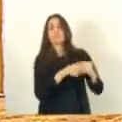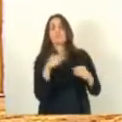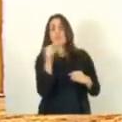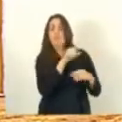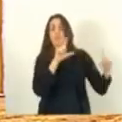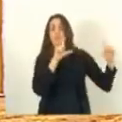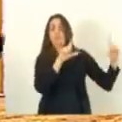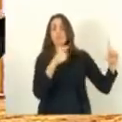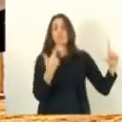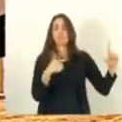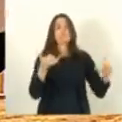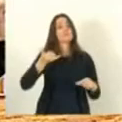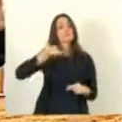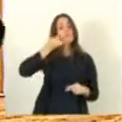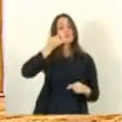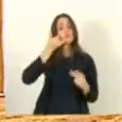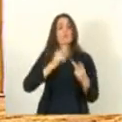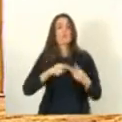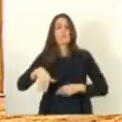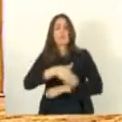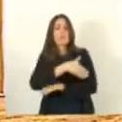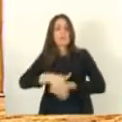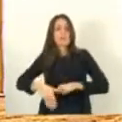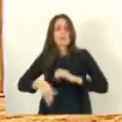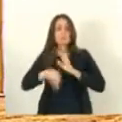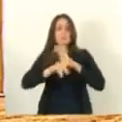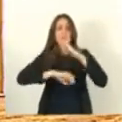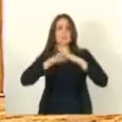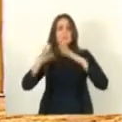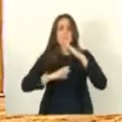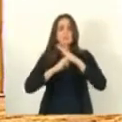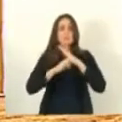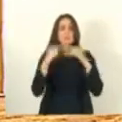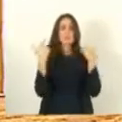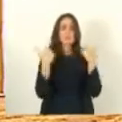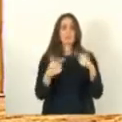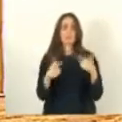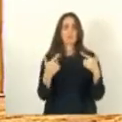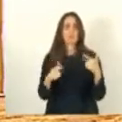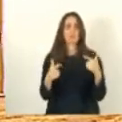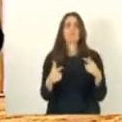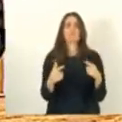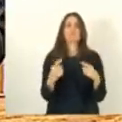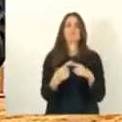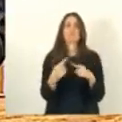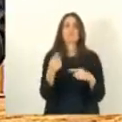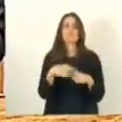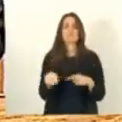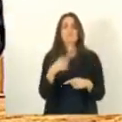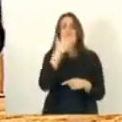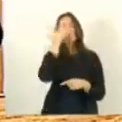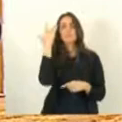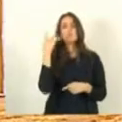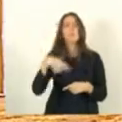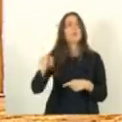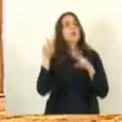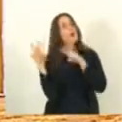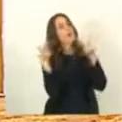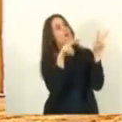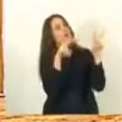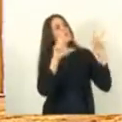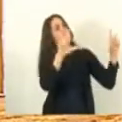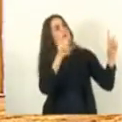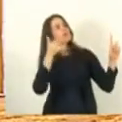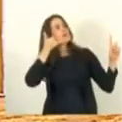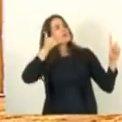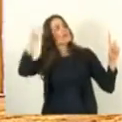e endereço da empresa que está executando a obra, de tal forma que um cidadão comum possa